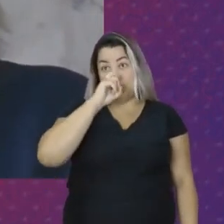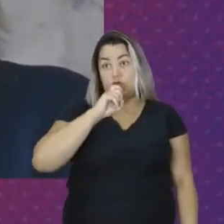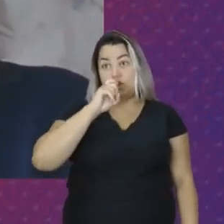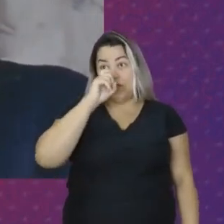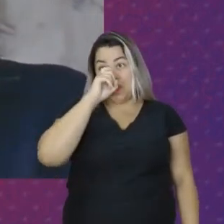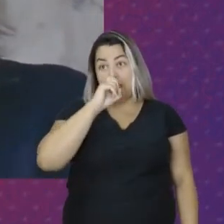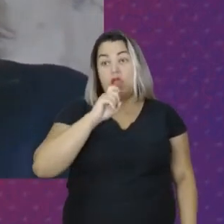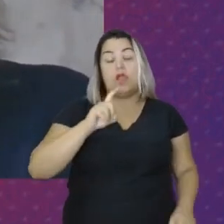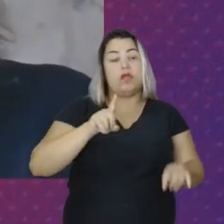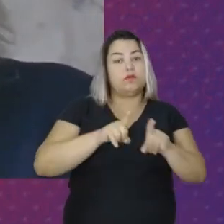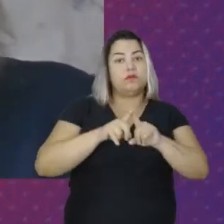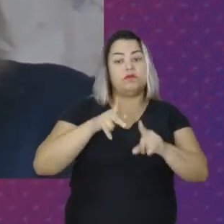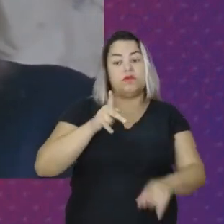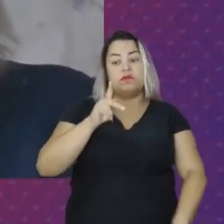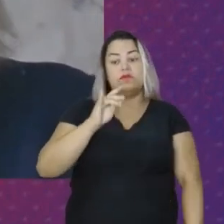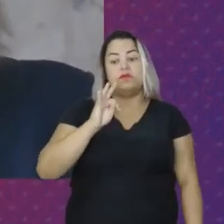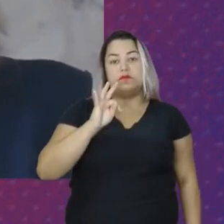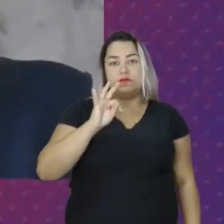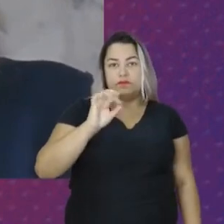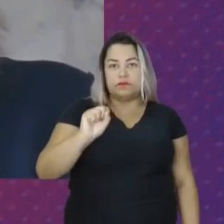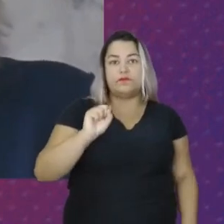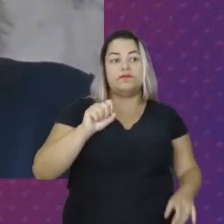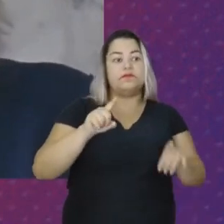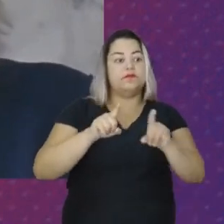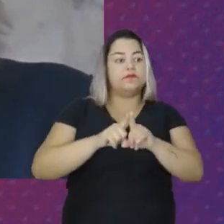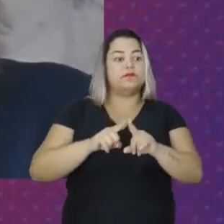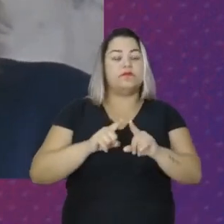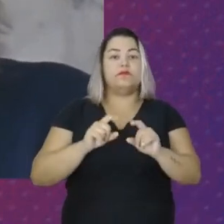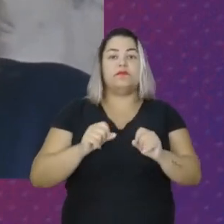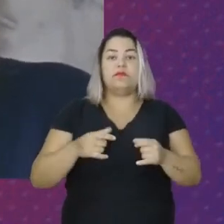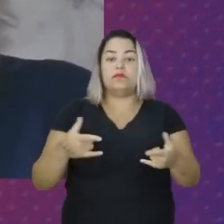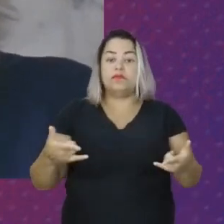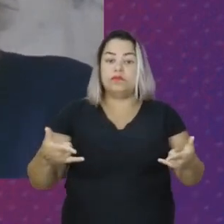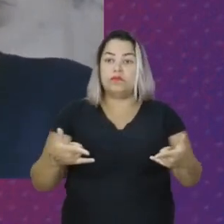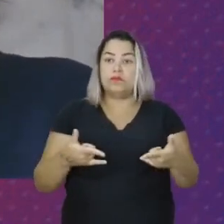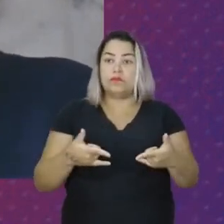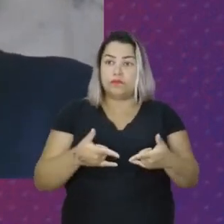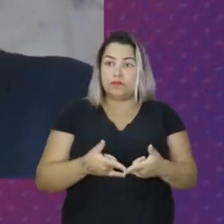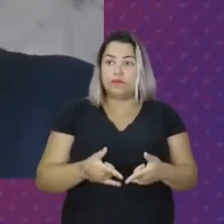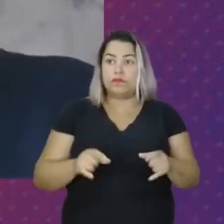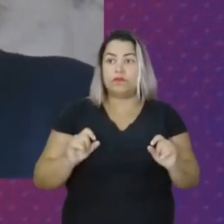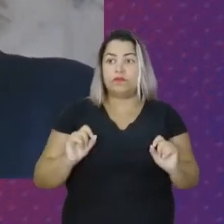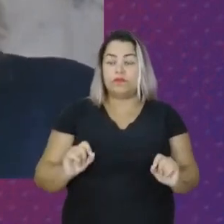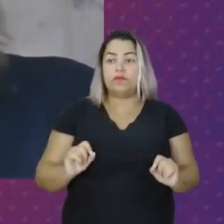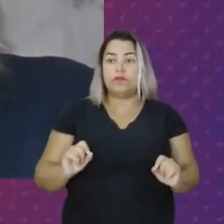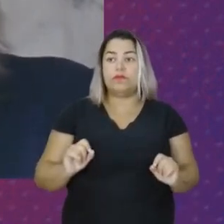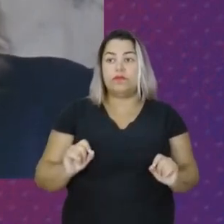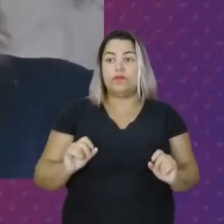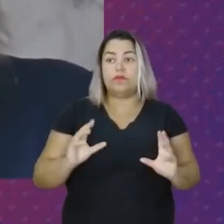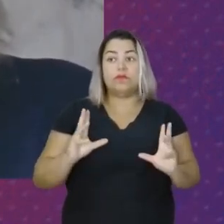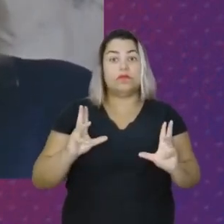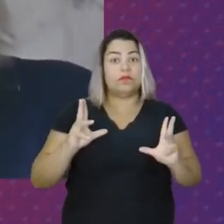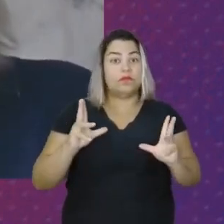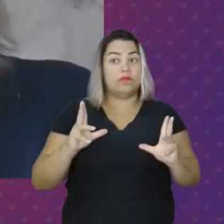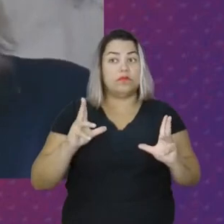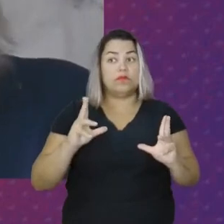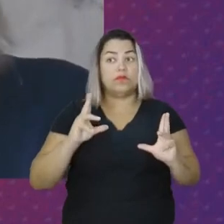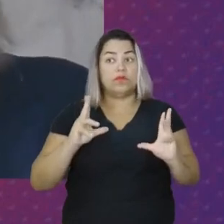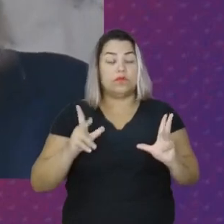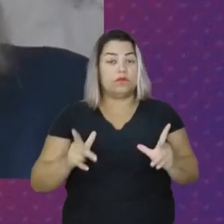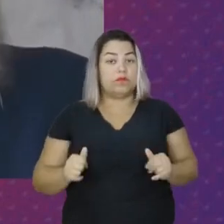Saúde serem distribuídos também absorventes higiênicos e, concomitantemente,